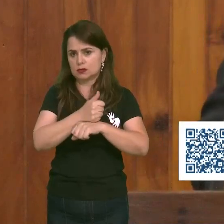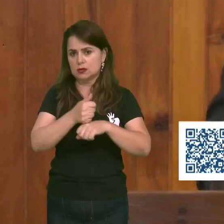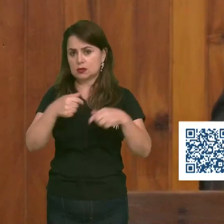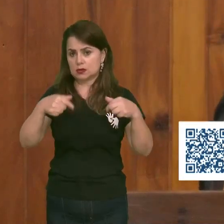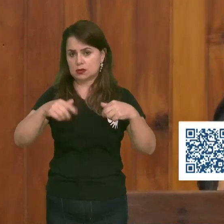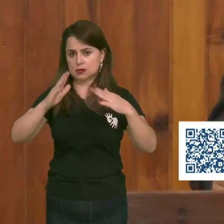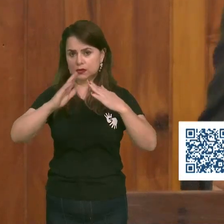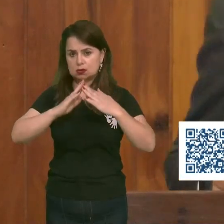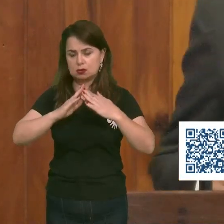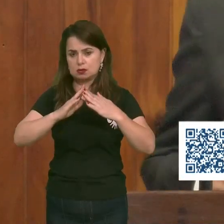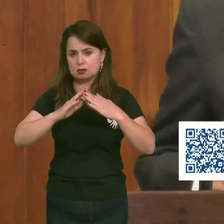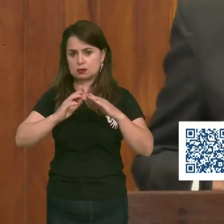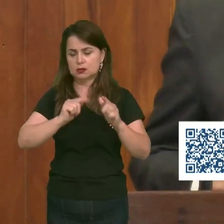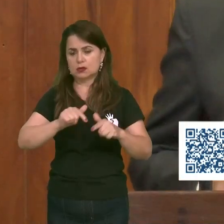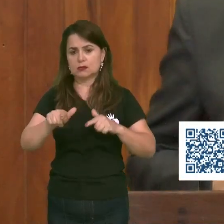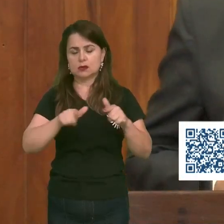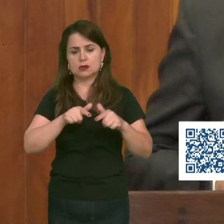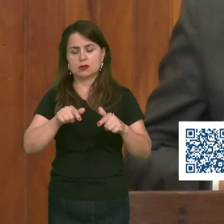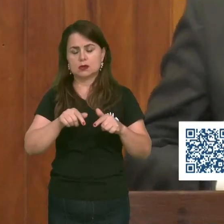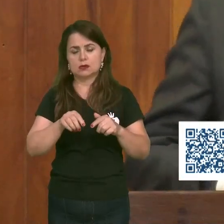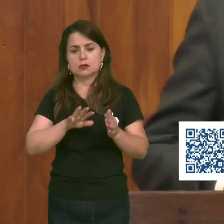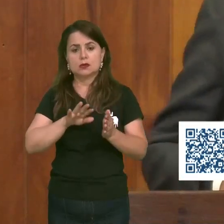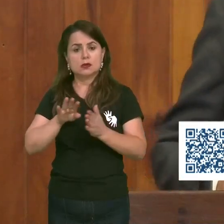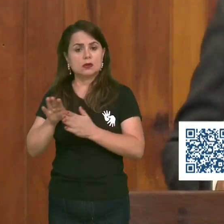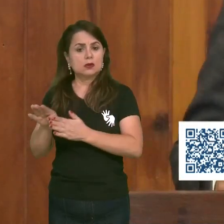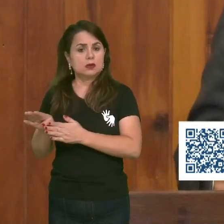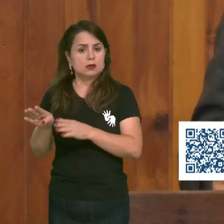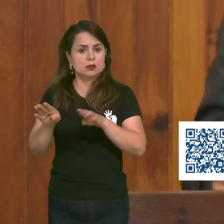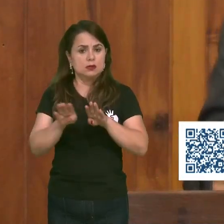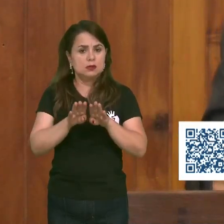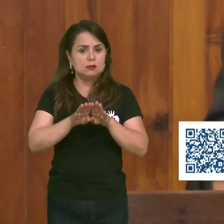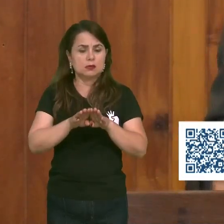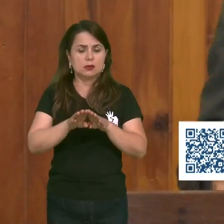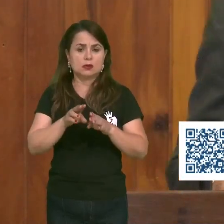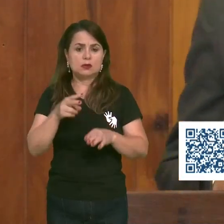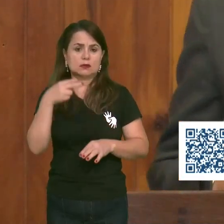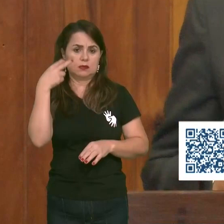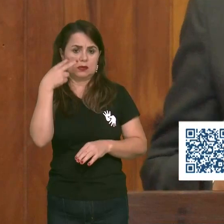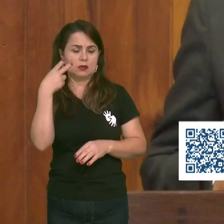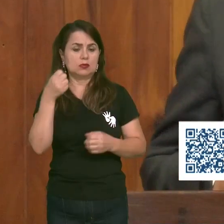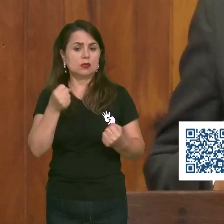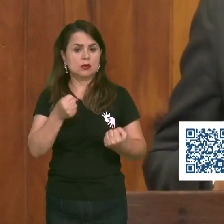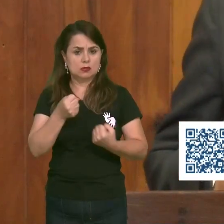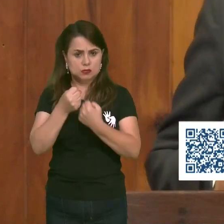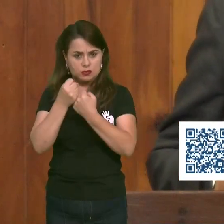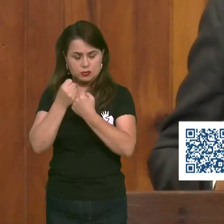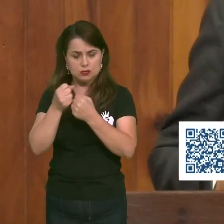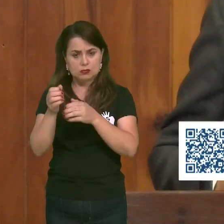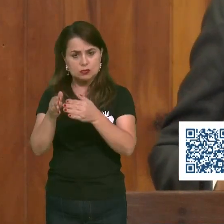pedir aqui apoio do senhor dos pares sobre este requerimento